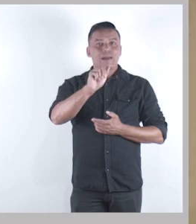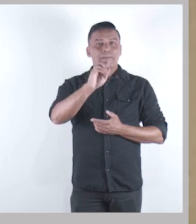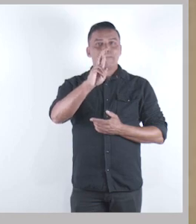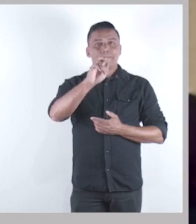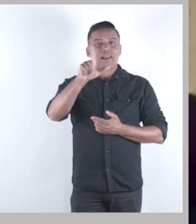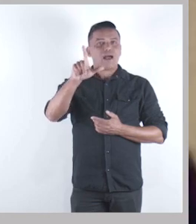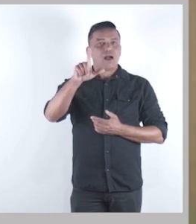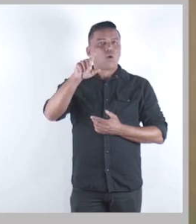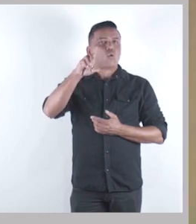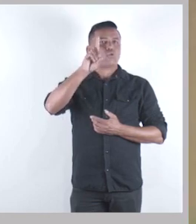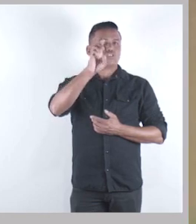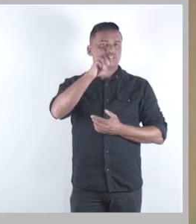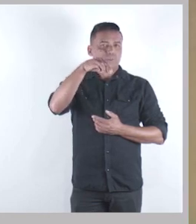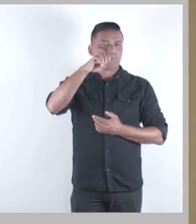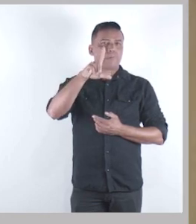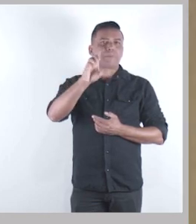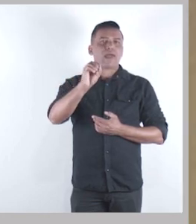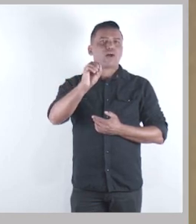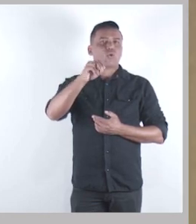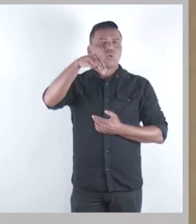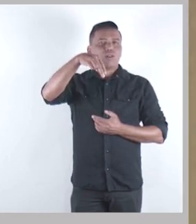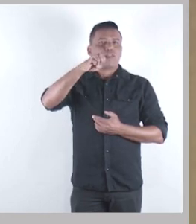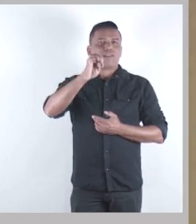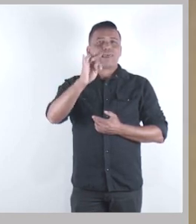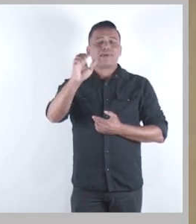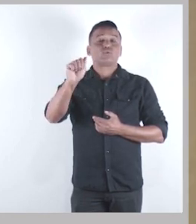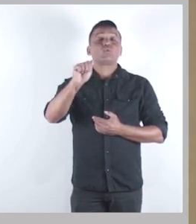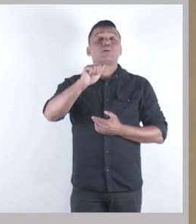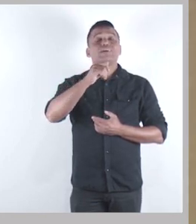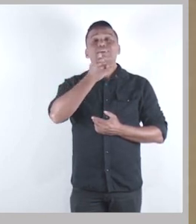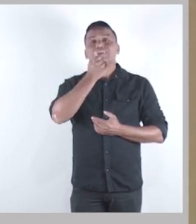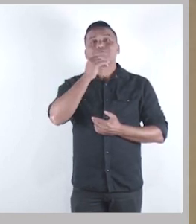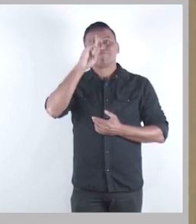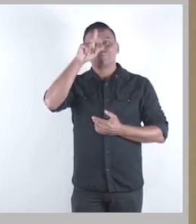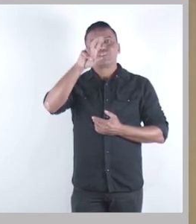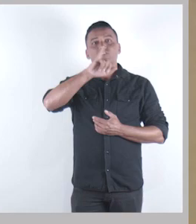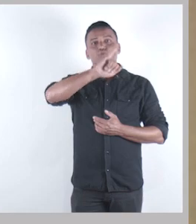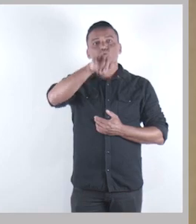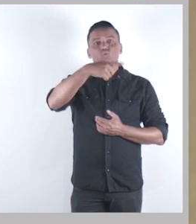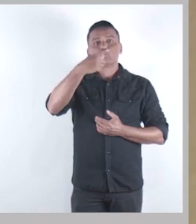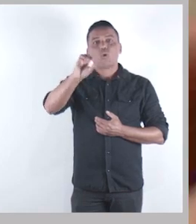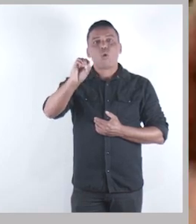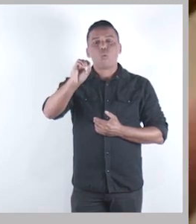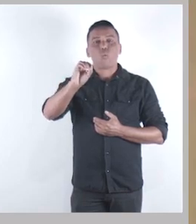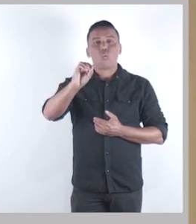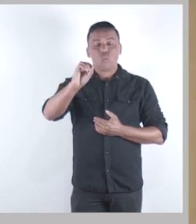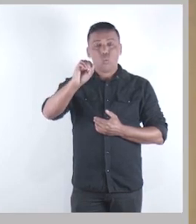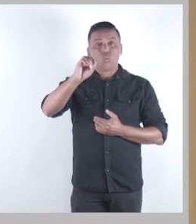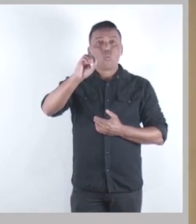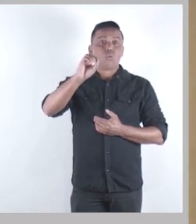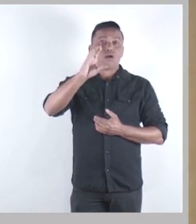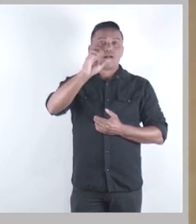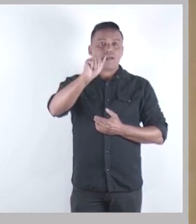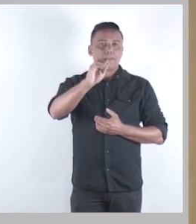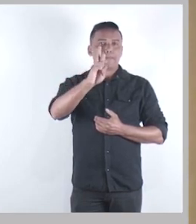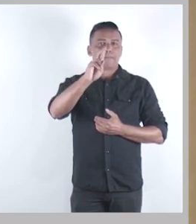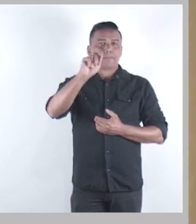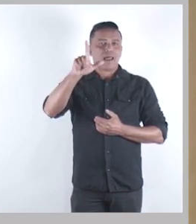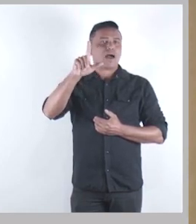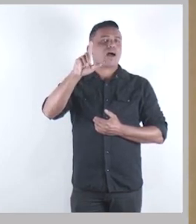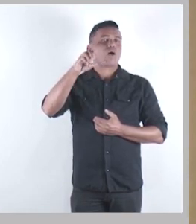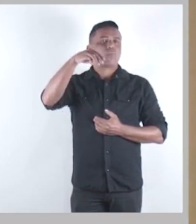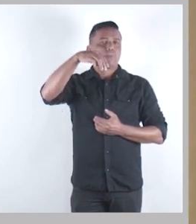Cabral. Quer dizer que é uma João poesia Cabral. fantástica. João Cabral de Melo Neto. Tem